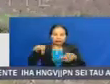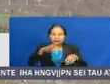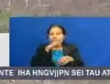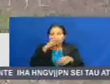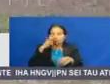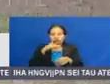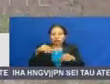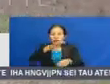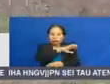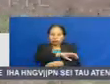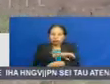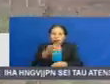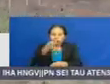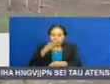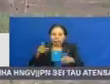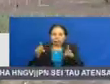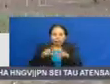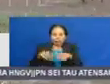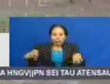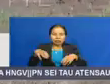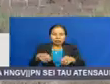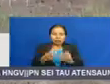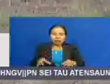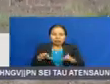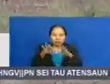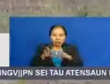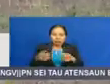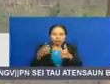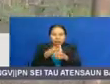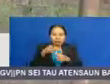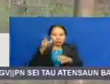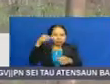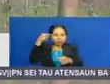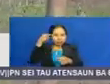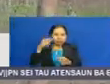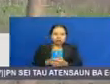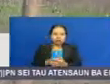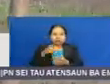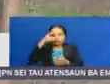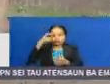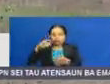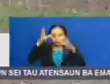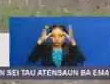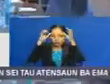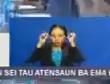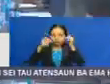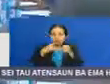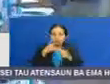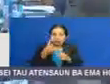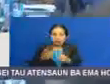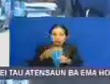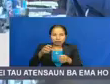no segurança alimentar hanesan setor prioritário da hulu governo Nian. Tamba chefe estado prefere.